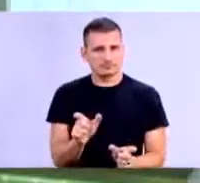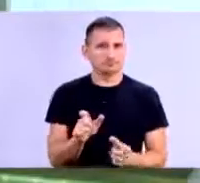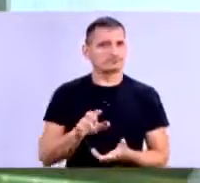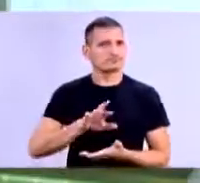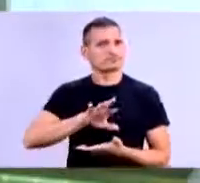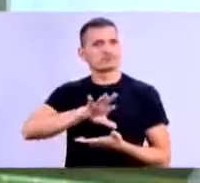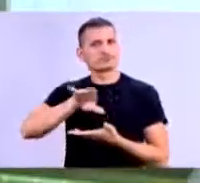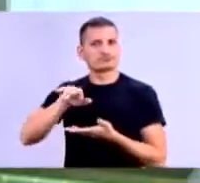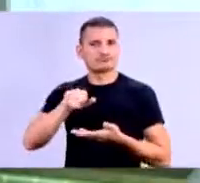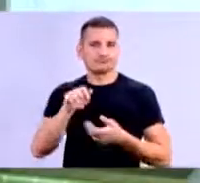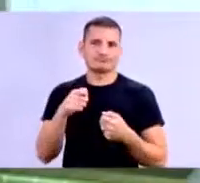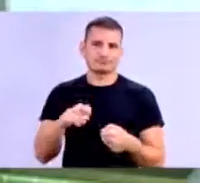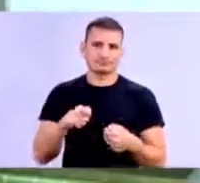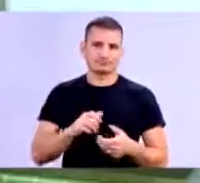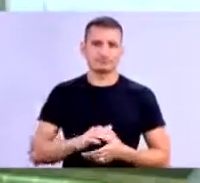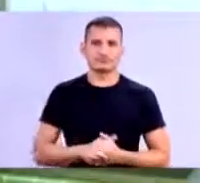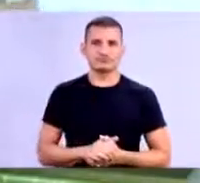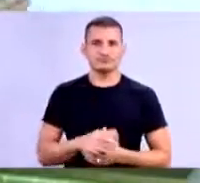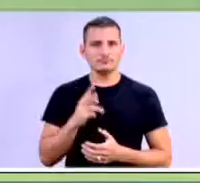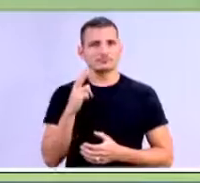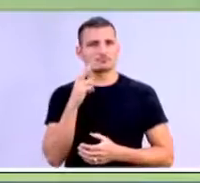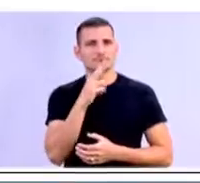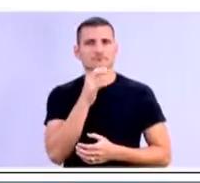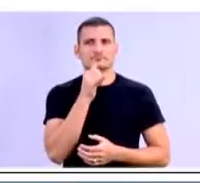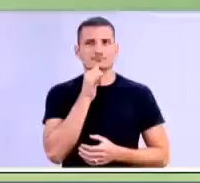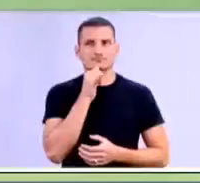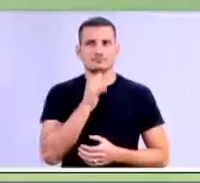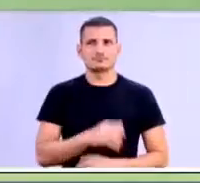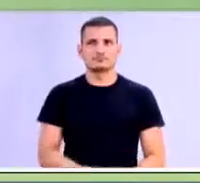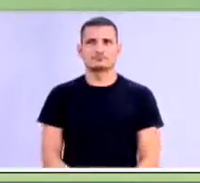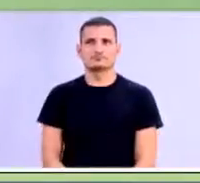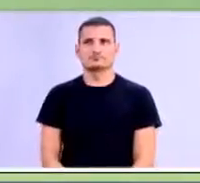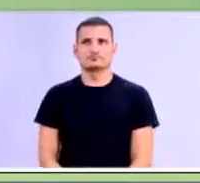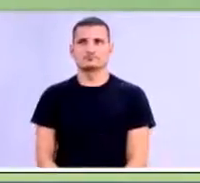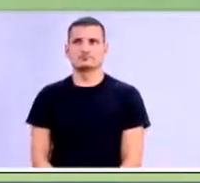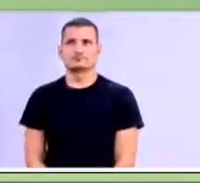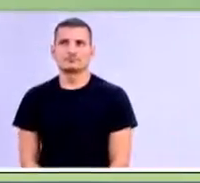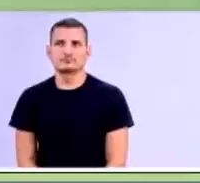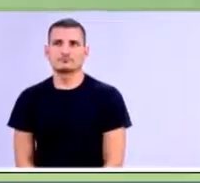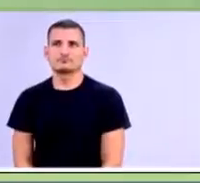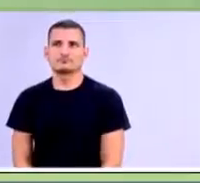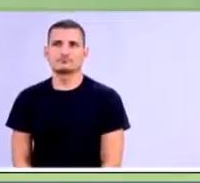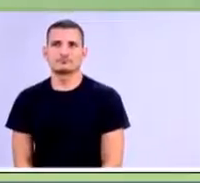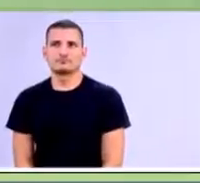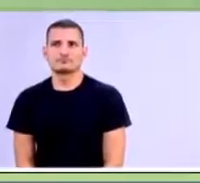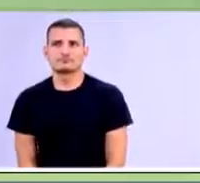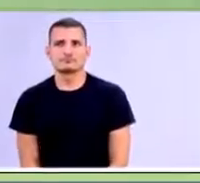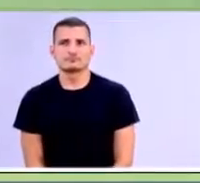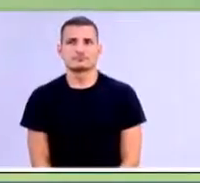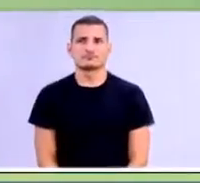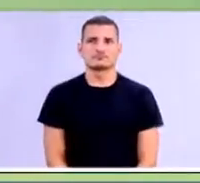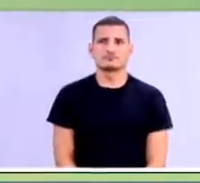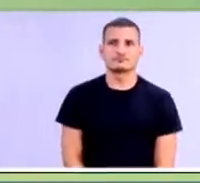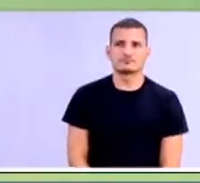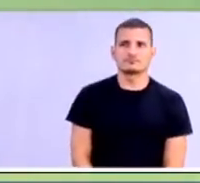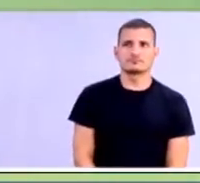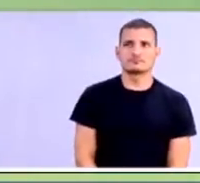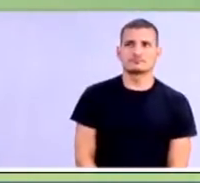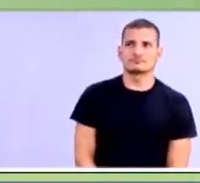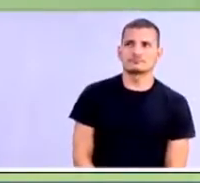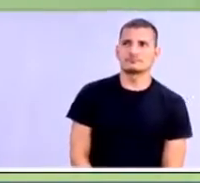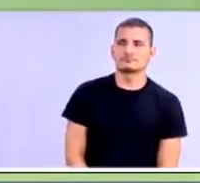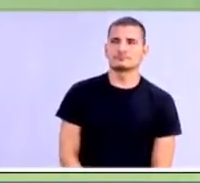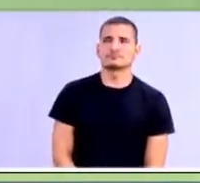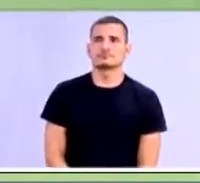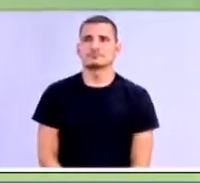elementos. Vamos ver nos exemplos que vai ficar mais claro para a gente perceber por que ele é dinâmico. Olha só um exemplo de